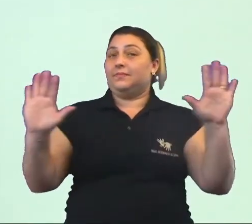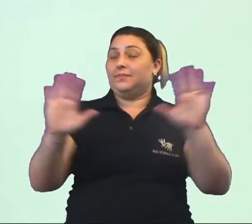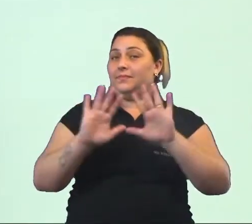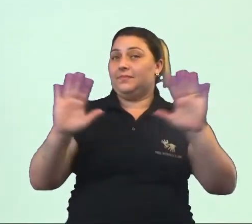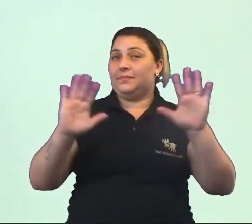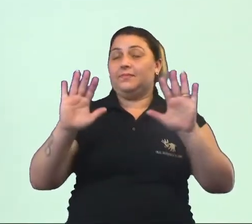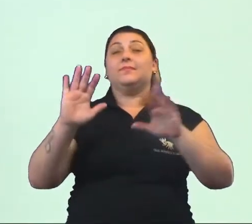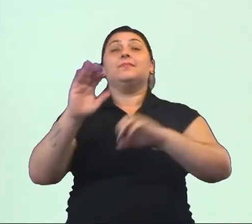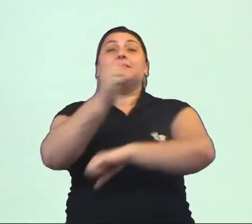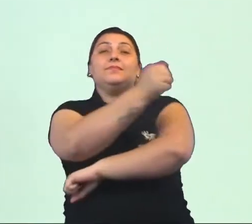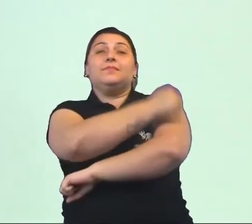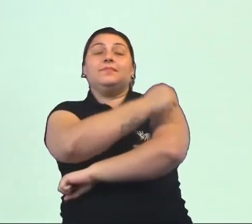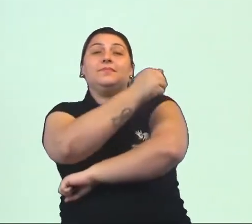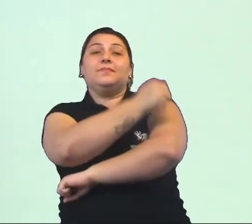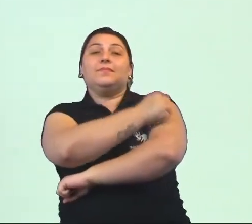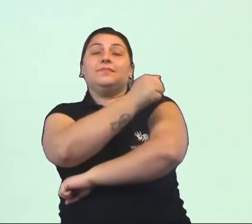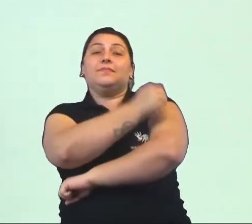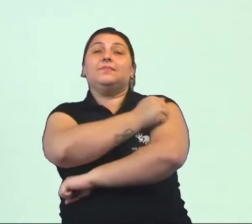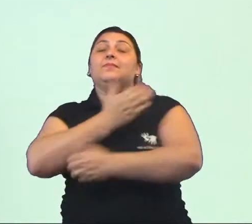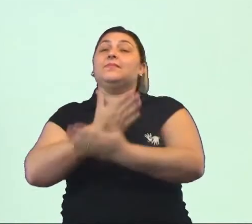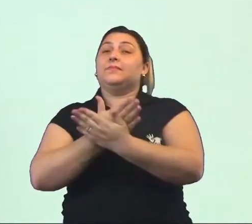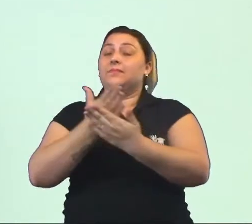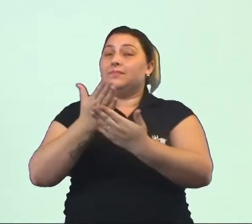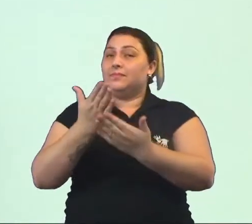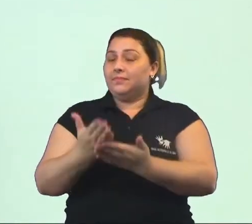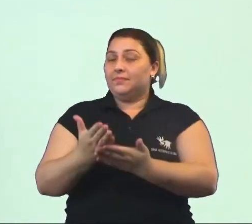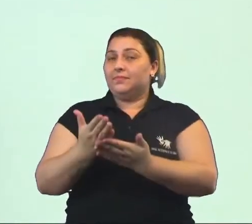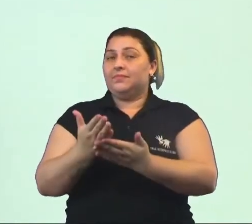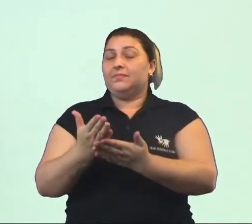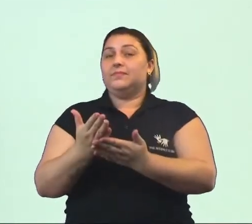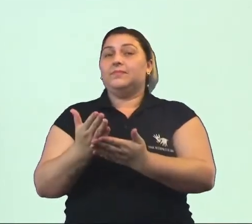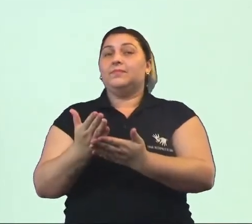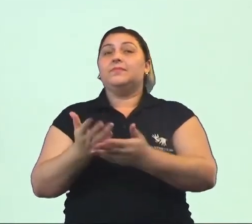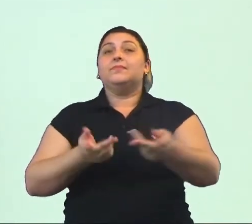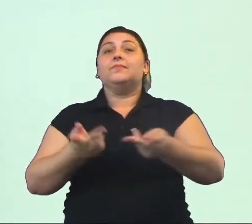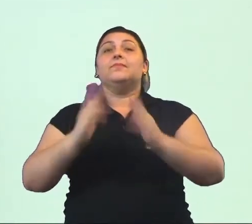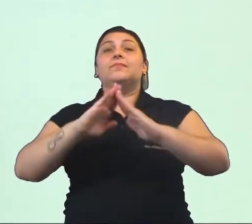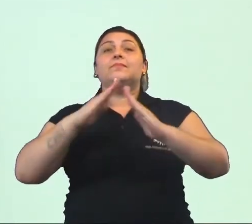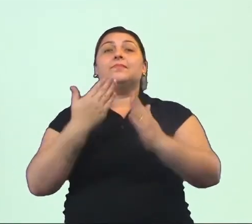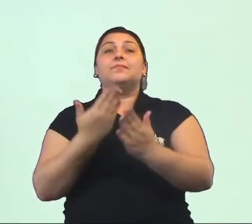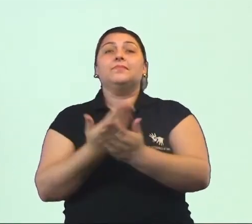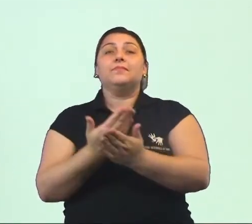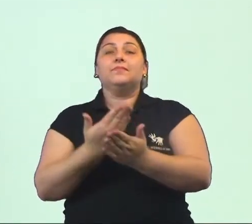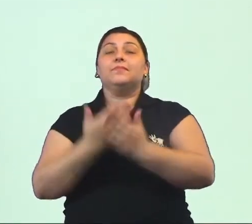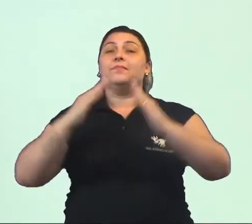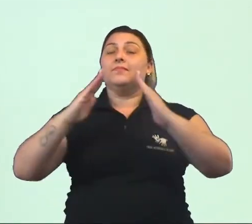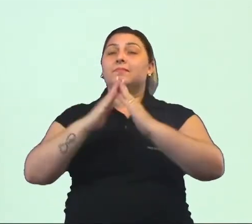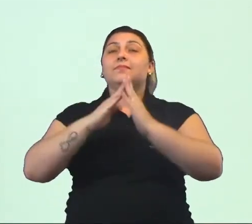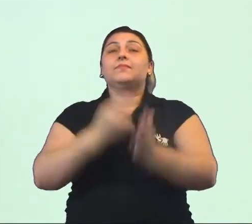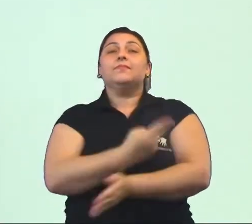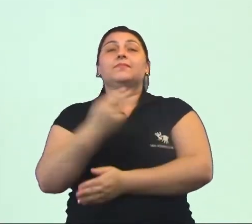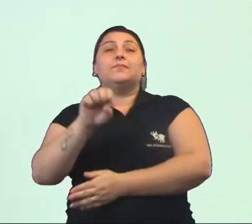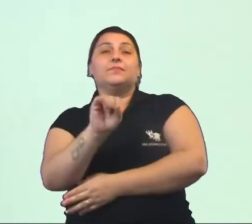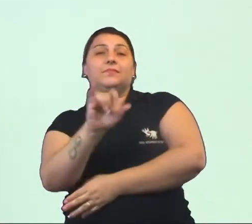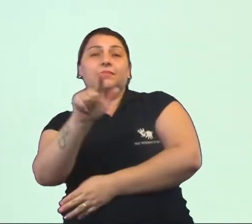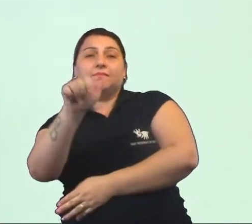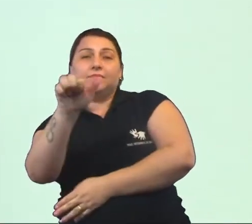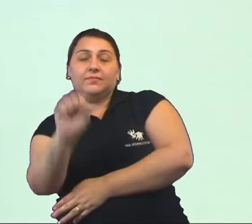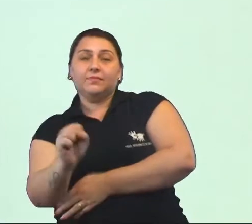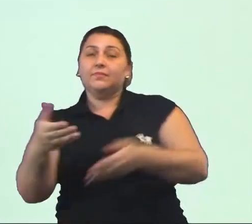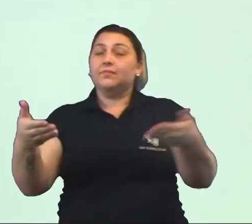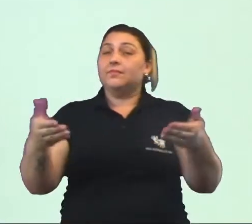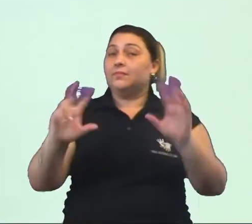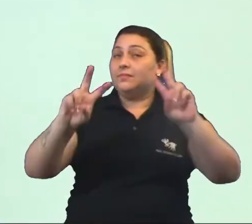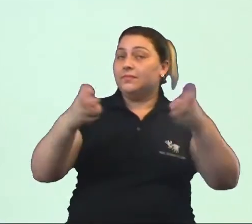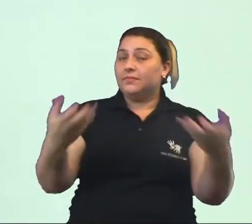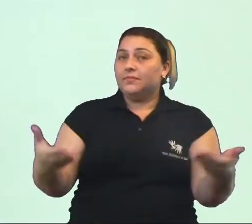Olá, caros alunos. Estamos dando início a mais um programa Escola em Casa. Eu me chamo Silas e o